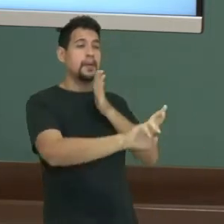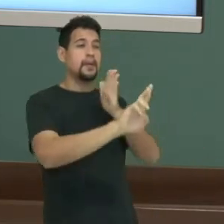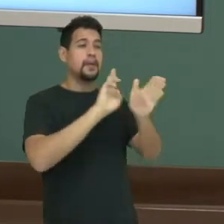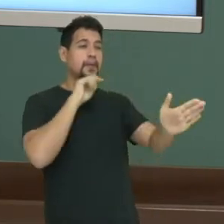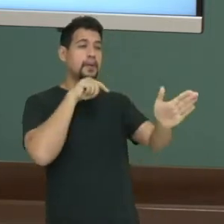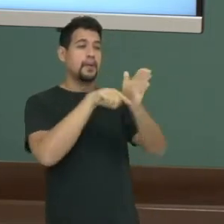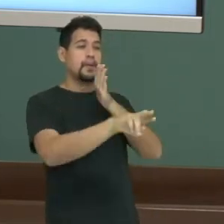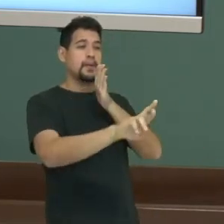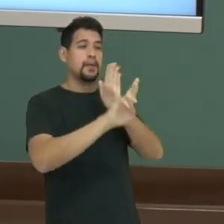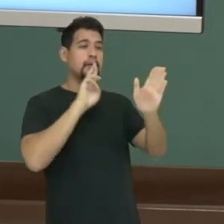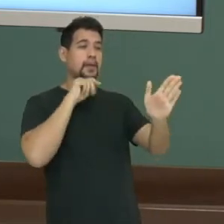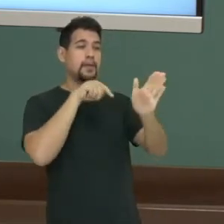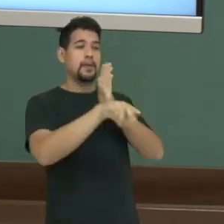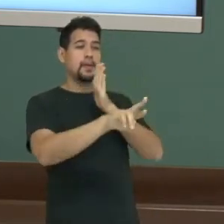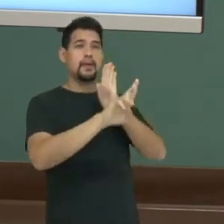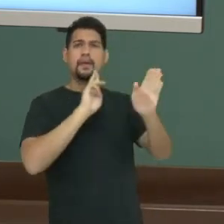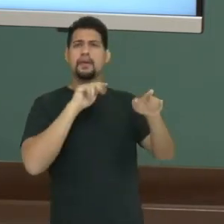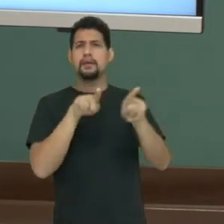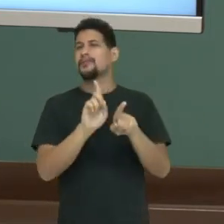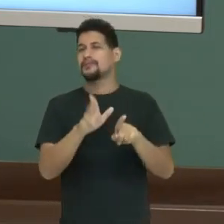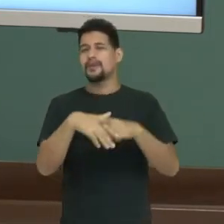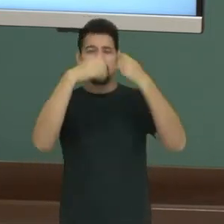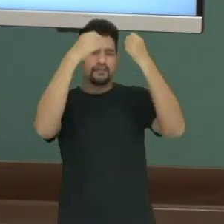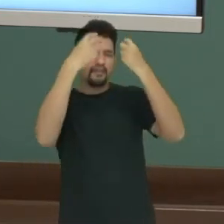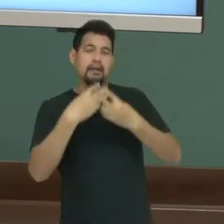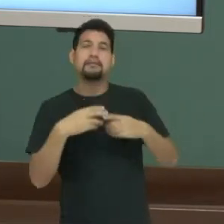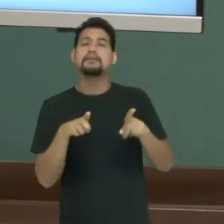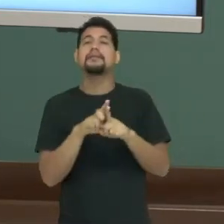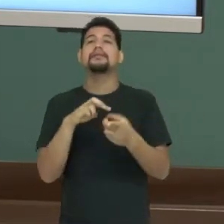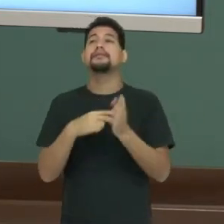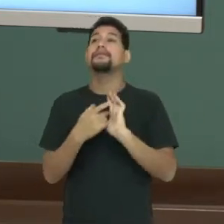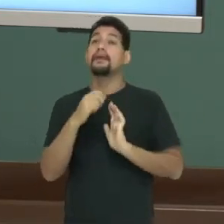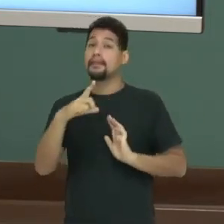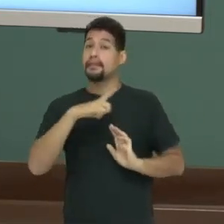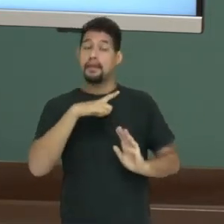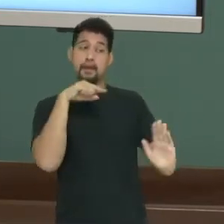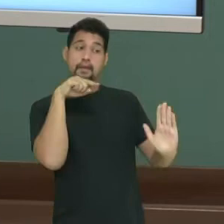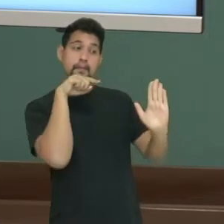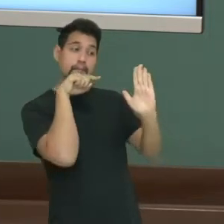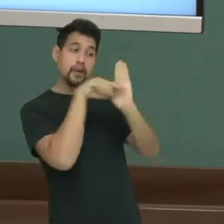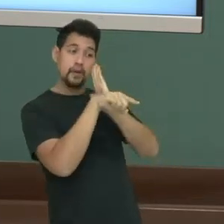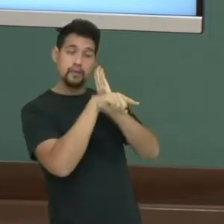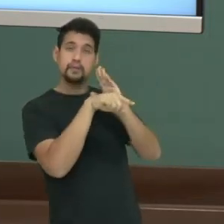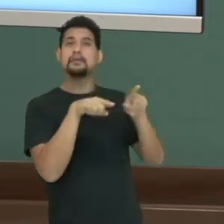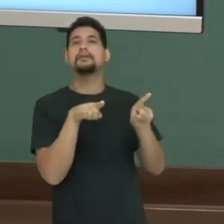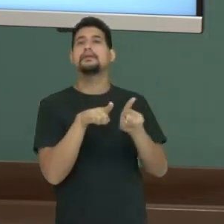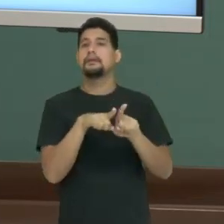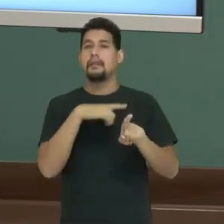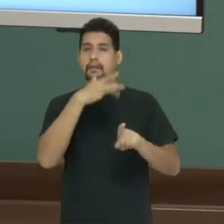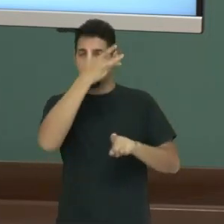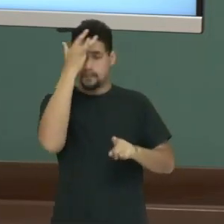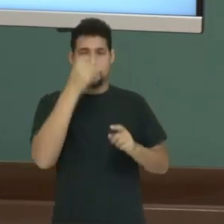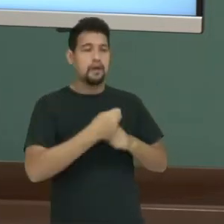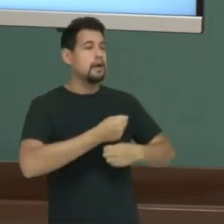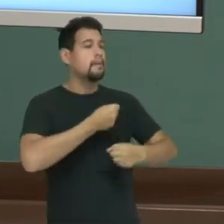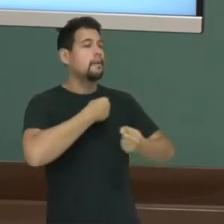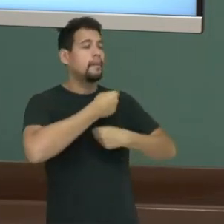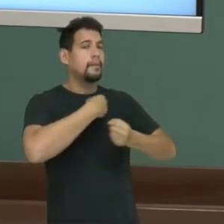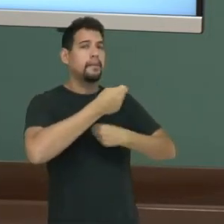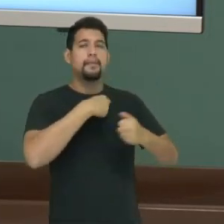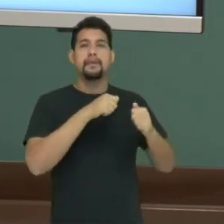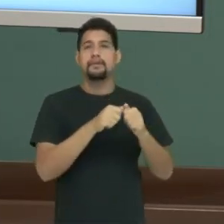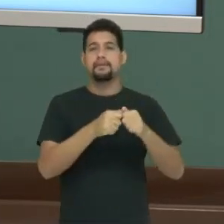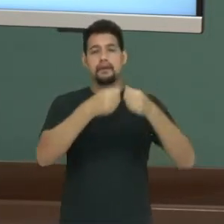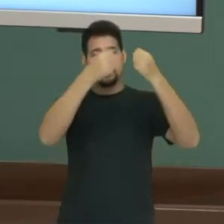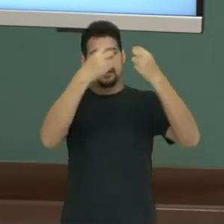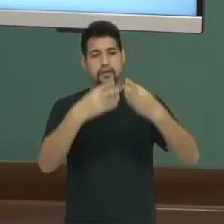Isso mesmo. Se é oralidade, como já mencionamos, nós temos aí a pergunta para o entrevistador, ele formula, né,